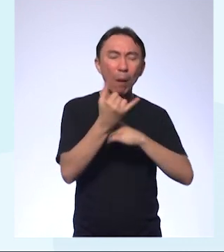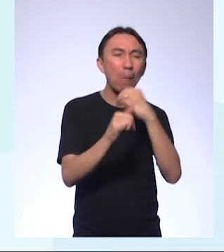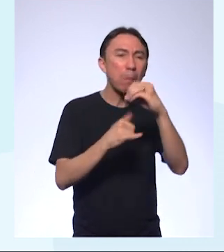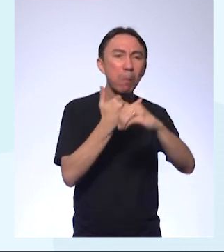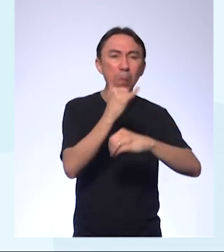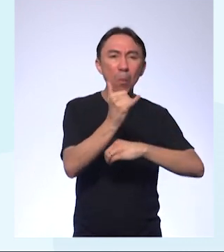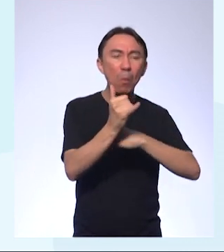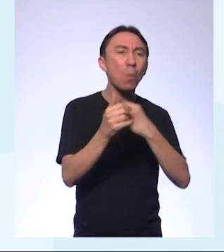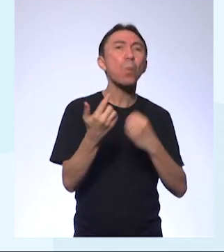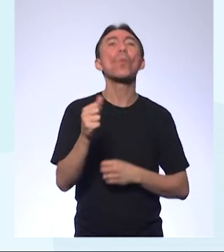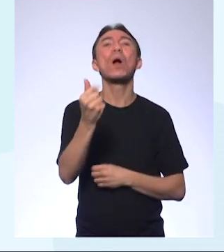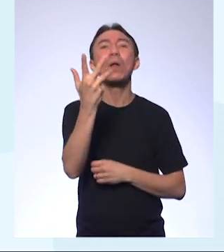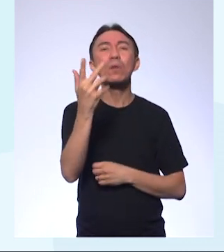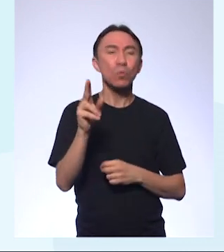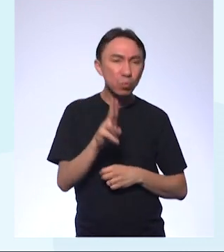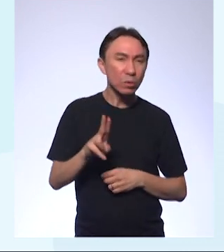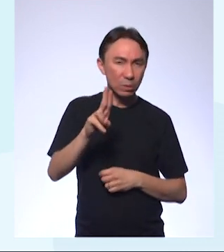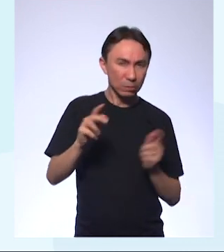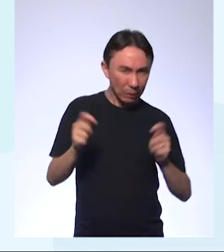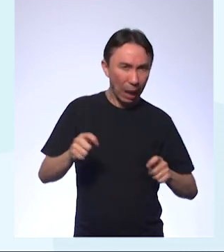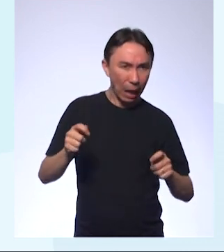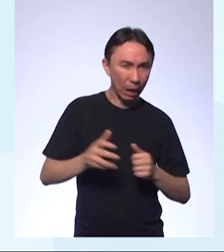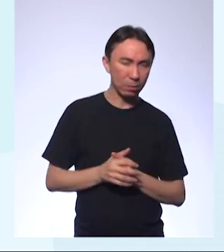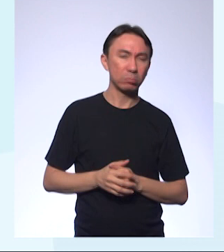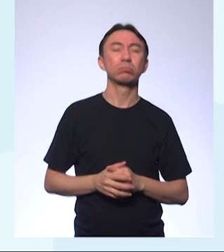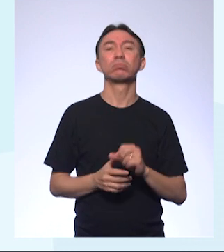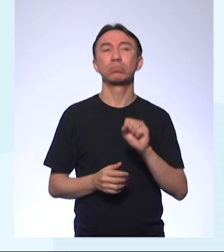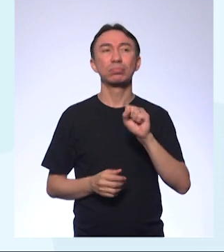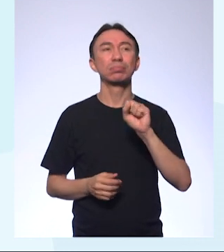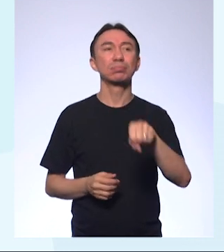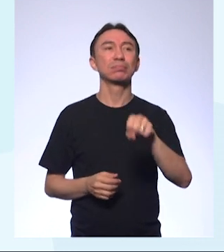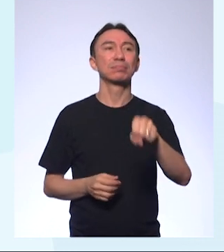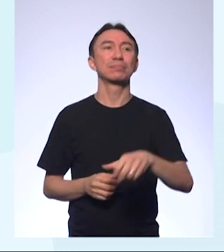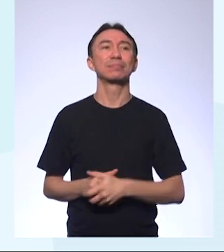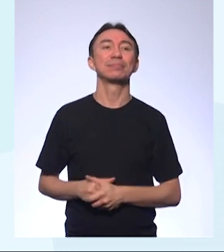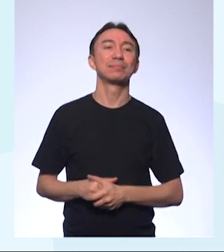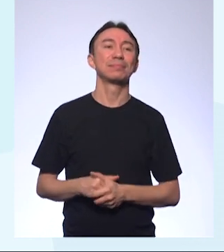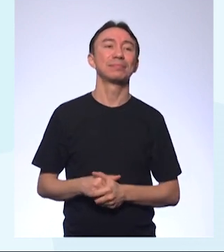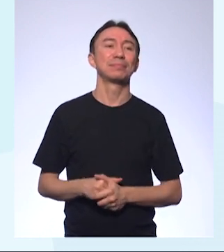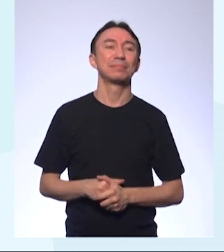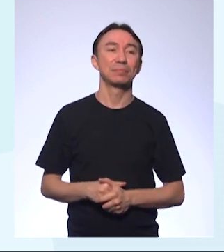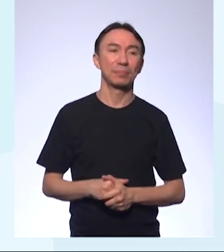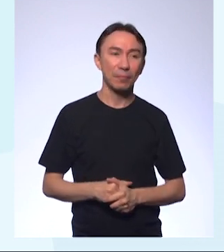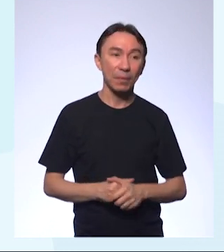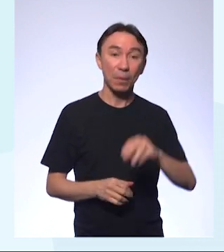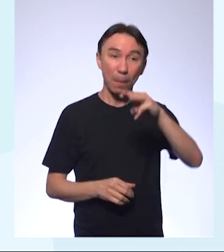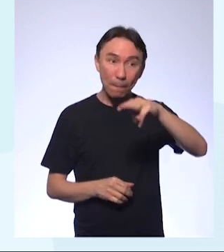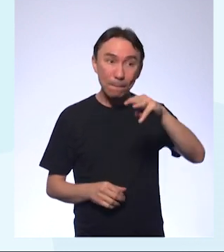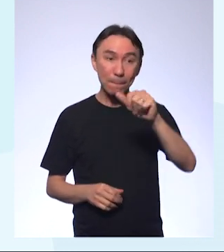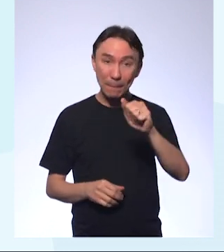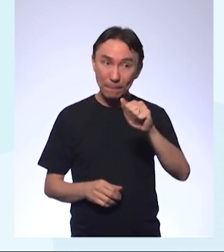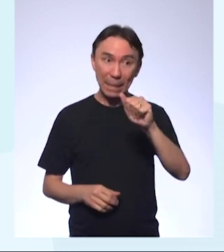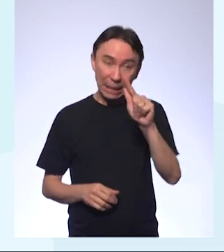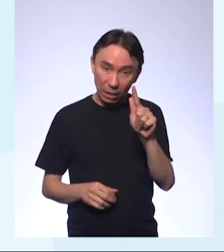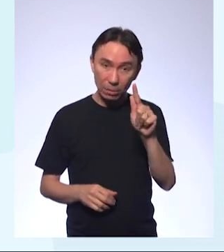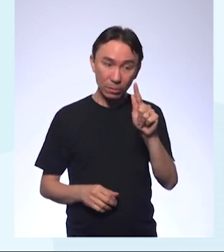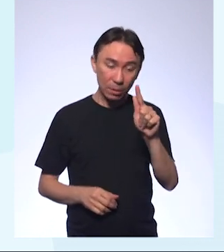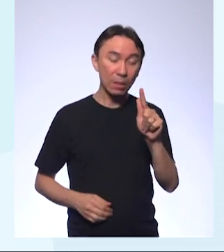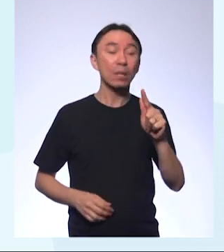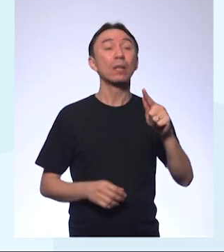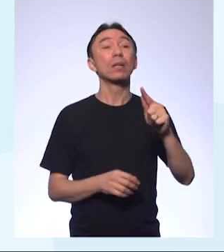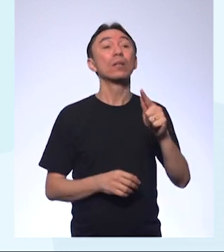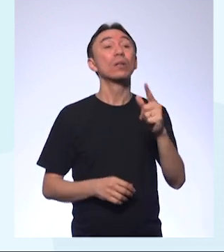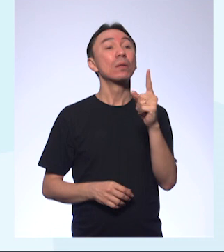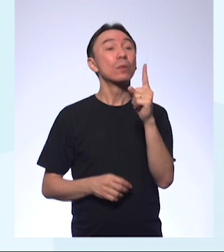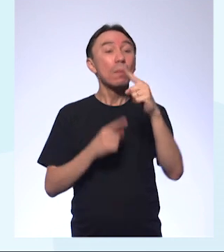vou usar? Sim. Pode continuar, Daniela. O magnésio, ele é 2+, porque ele perde 2 elétrons. Aí